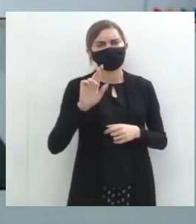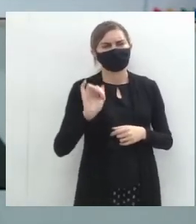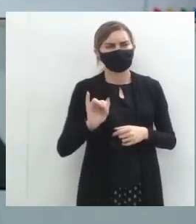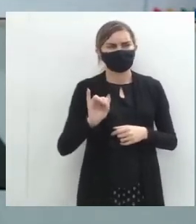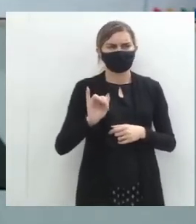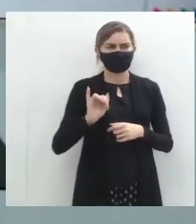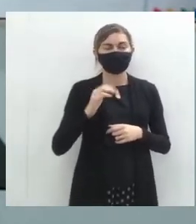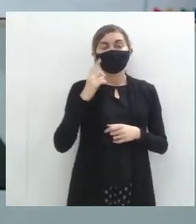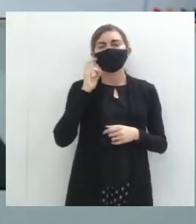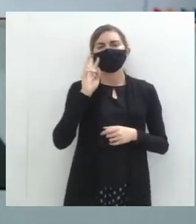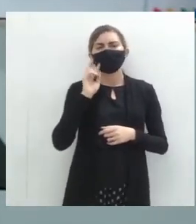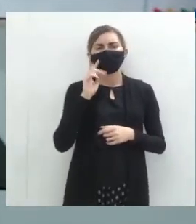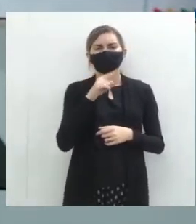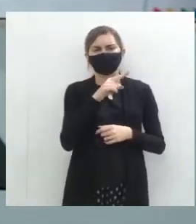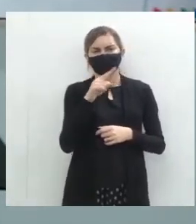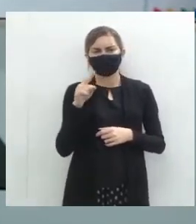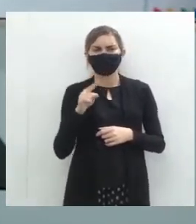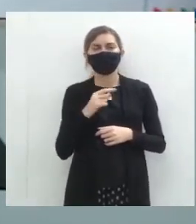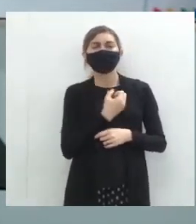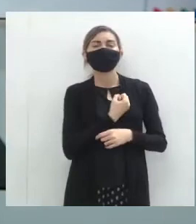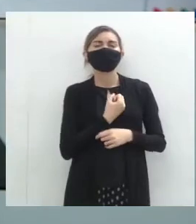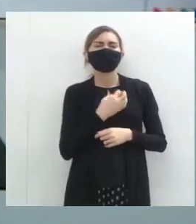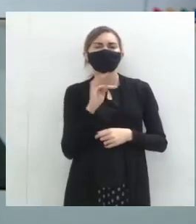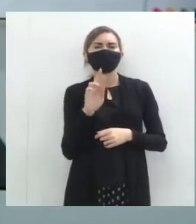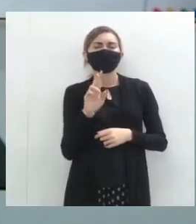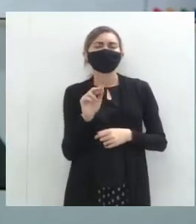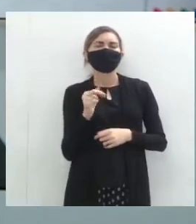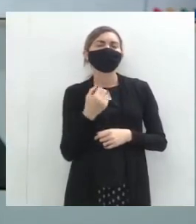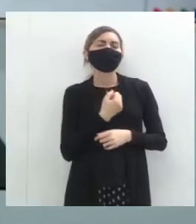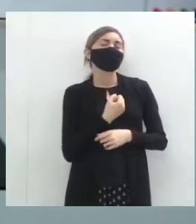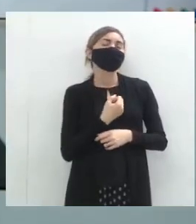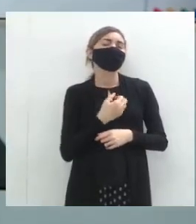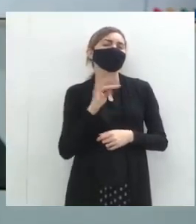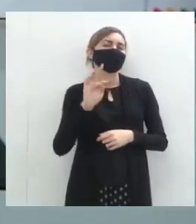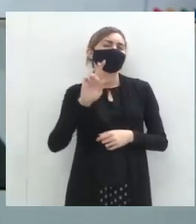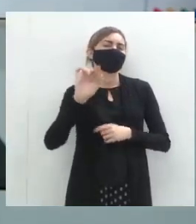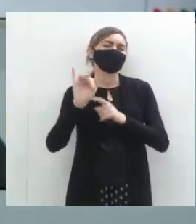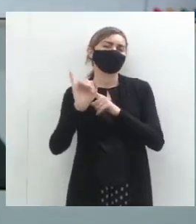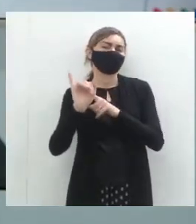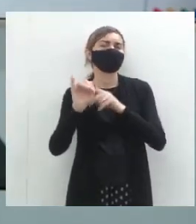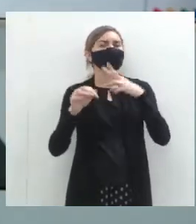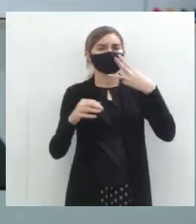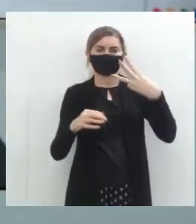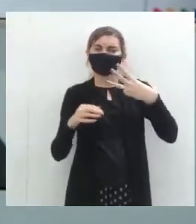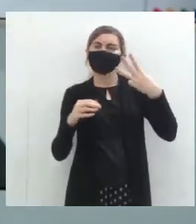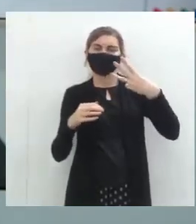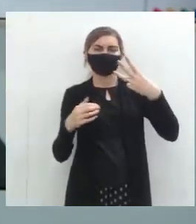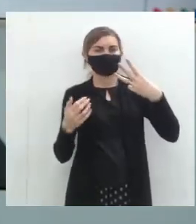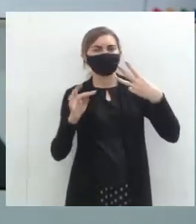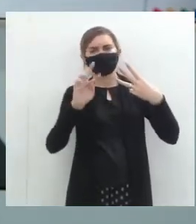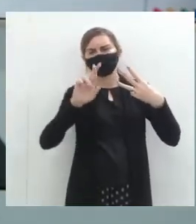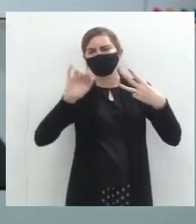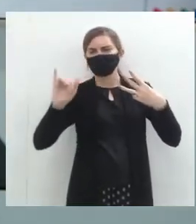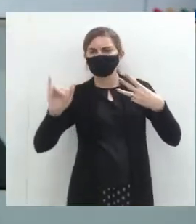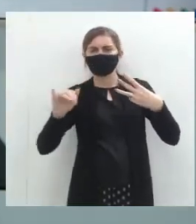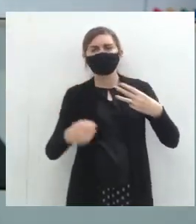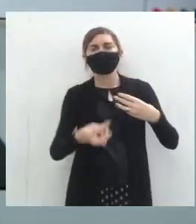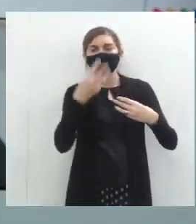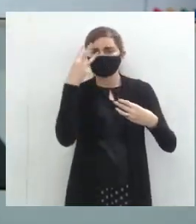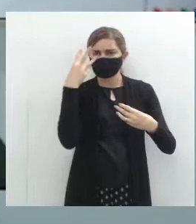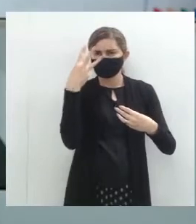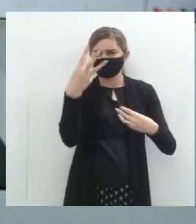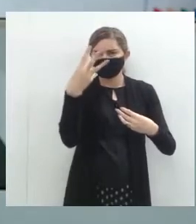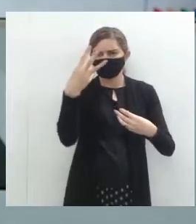vai lembrar logo de quê? Qual é o número que a gente lembra de tri? Ei, fala comigo, qual é o número que tu lembra de tri? 3, né? Trifosfato,